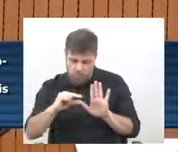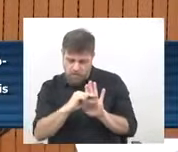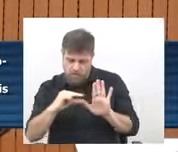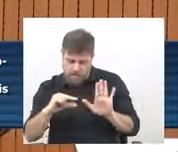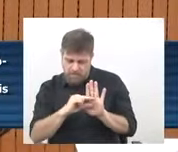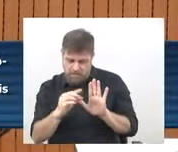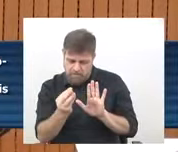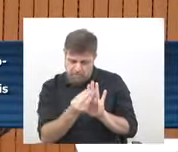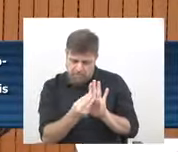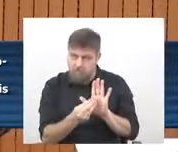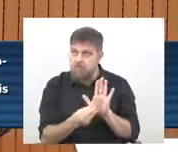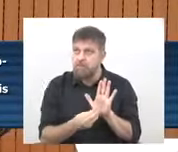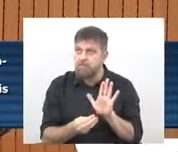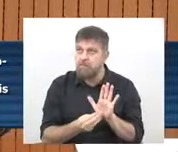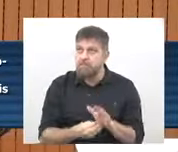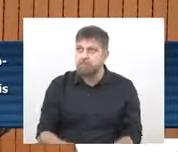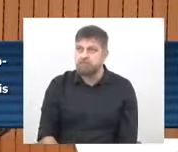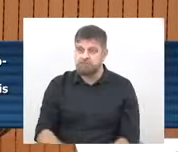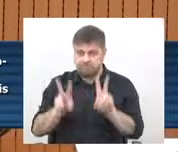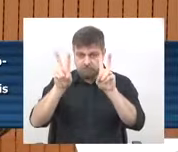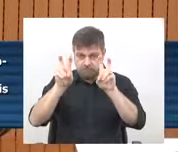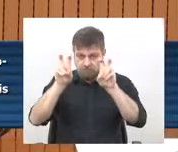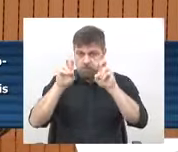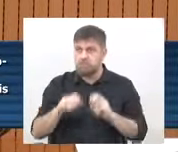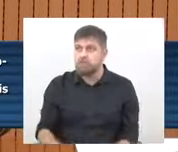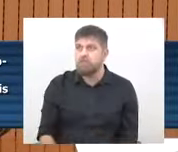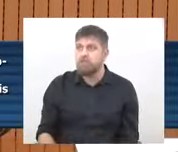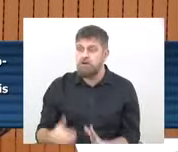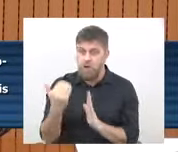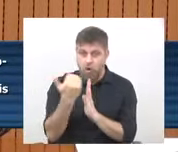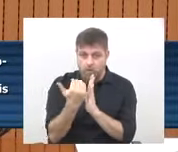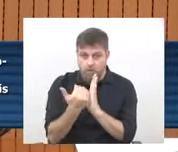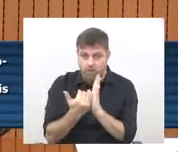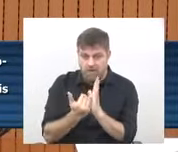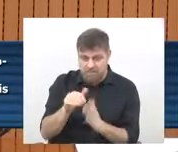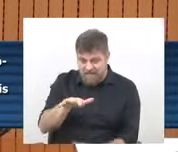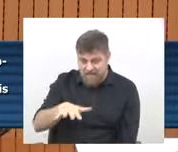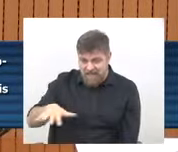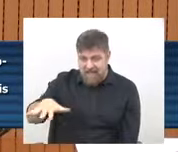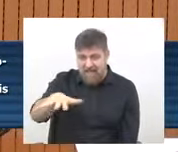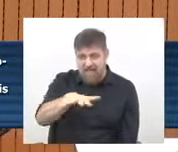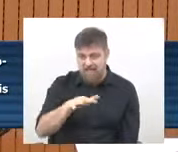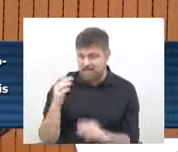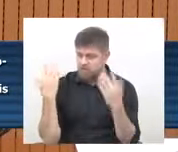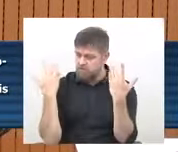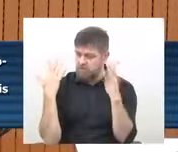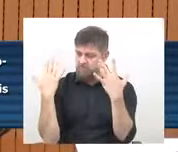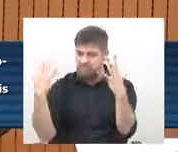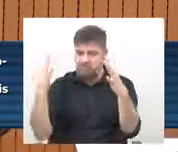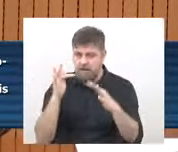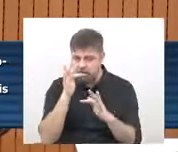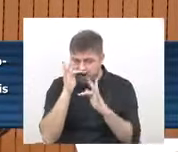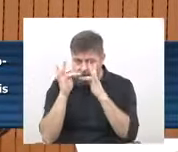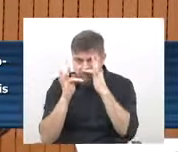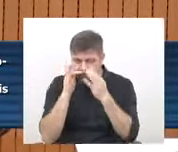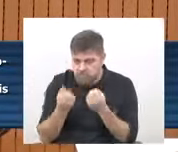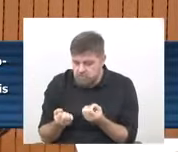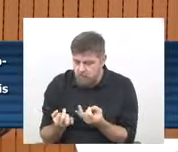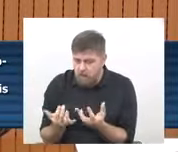sobre a reorganização e consolidação do programa de adoção de praças públicas de esportes e área